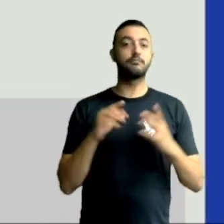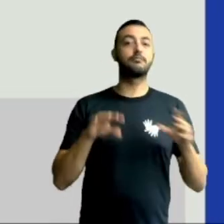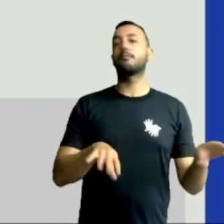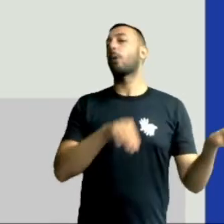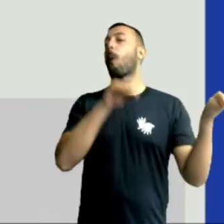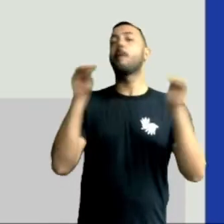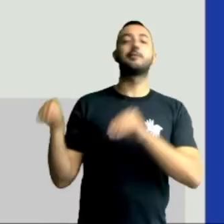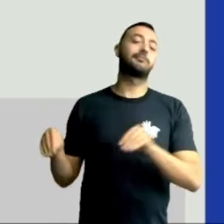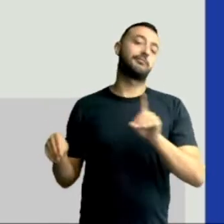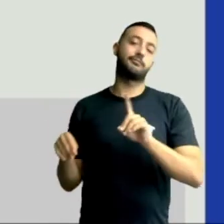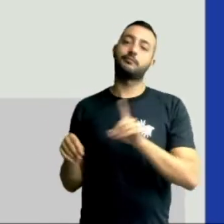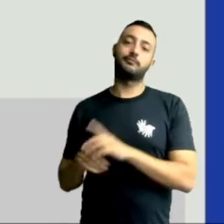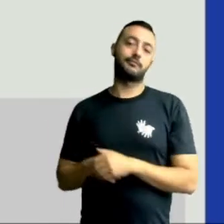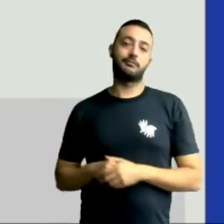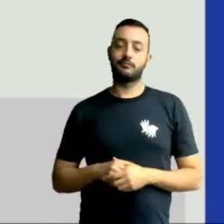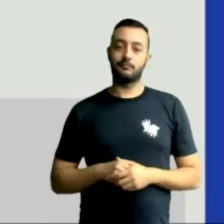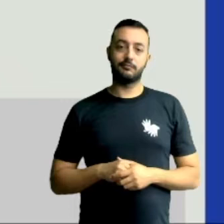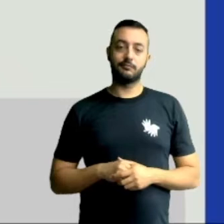inadiável.